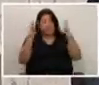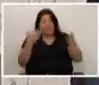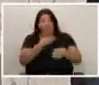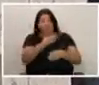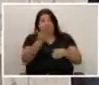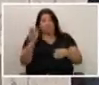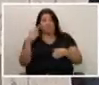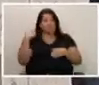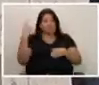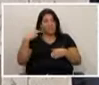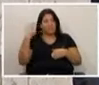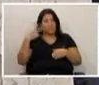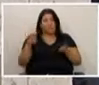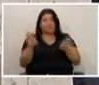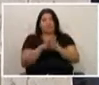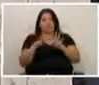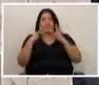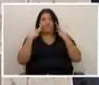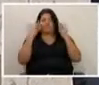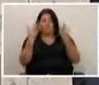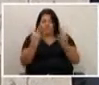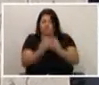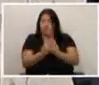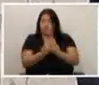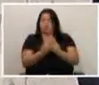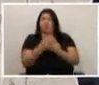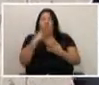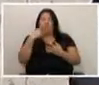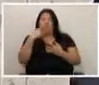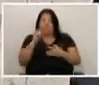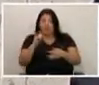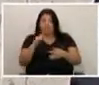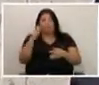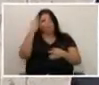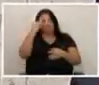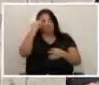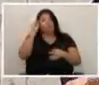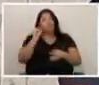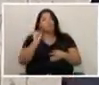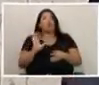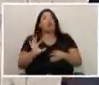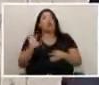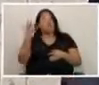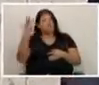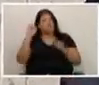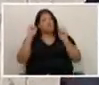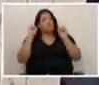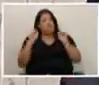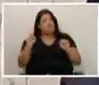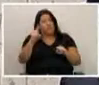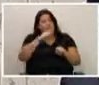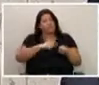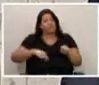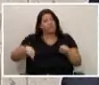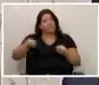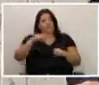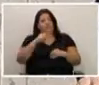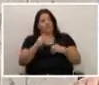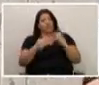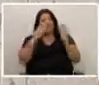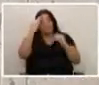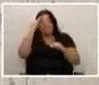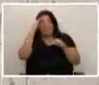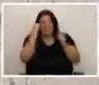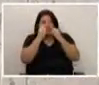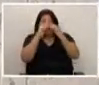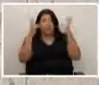vereadores, pais de família, que também têm a sua vida cotidiana, ficassem cientes do que está havendo, para que nós pudéssemos entender o que